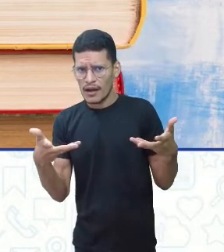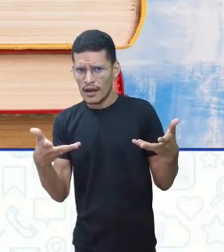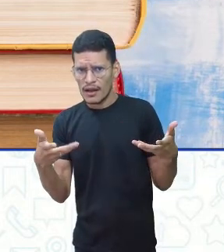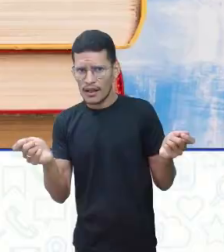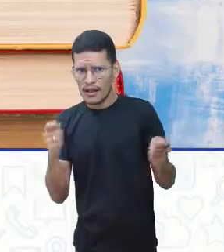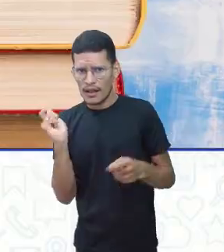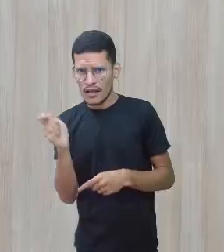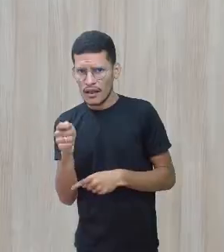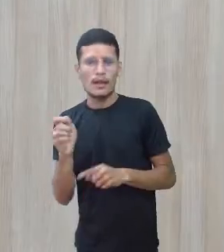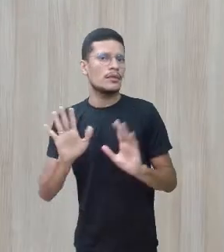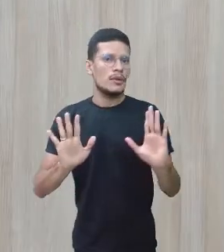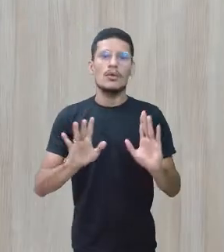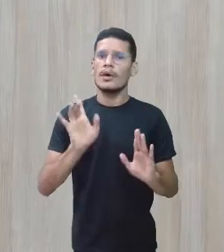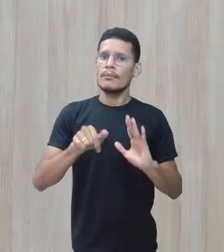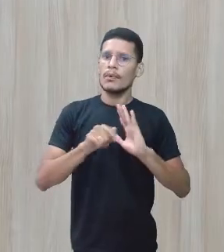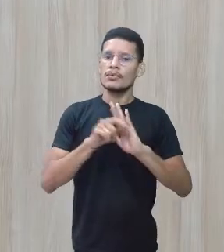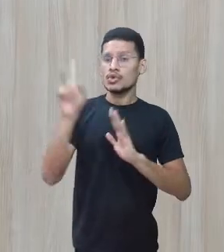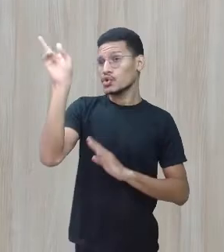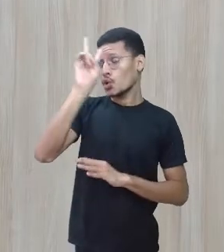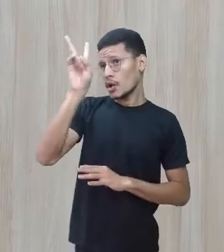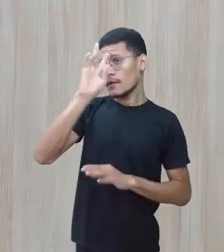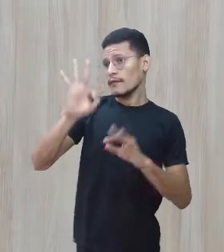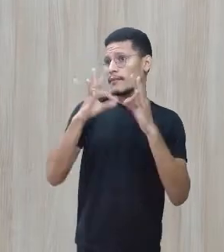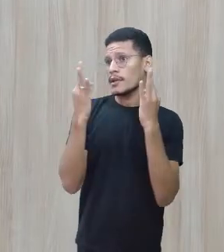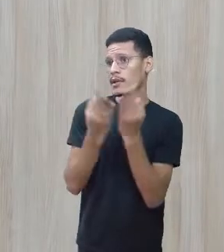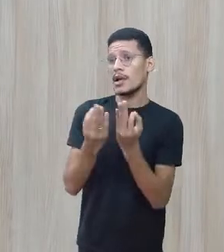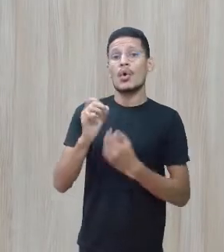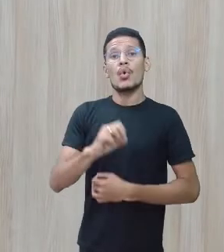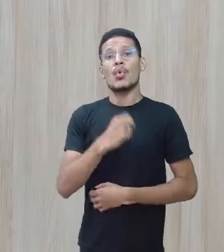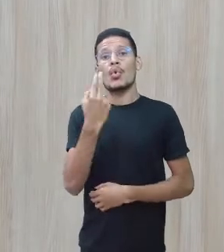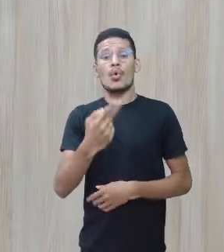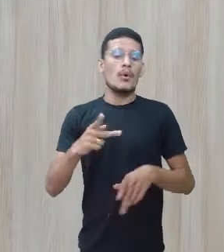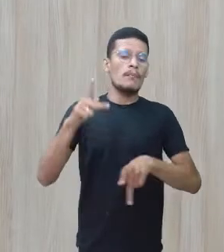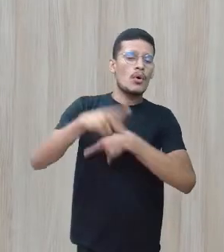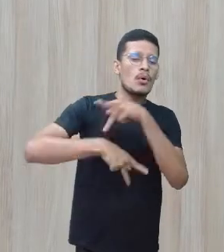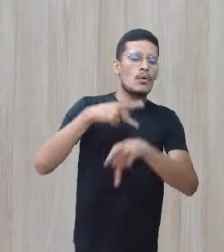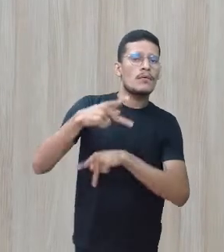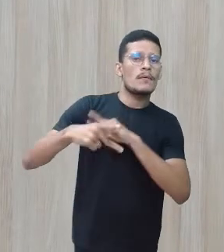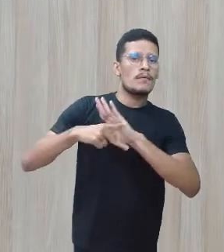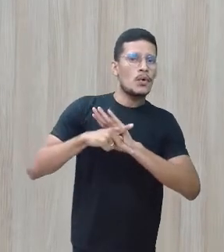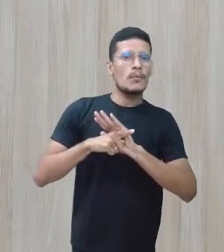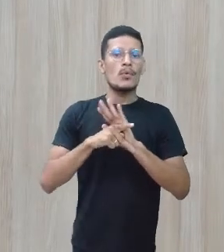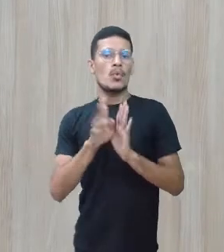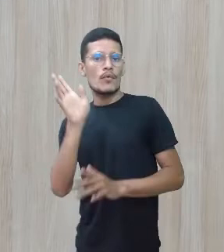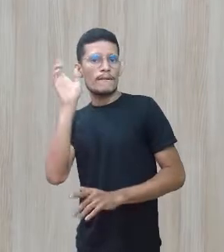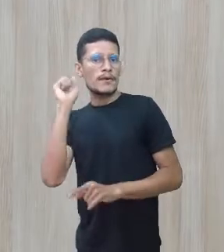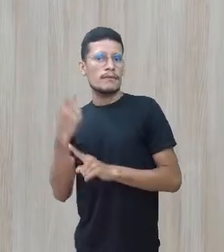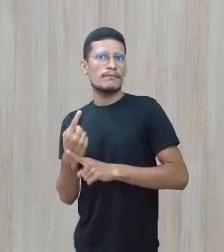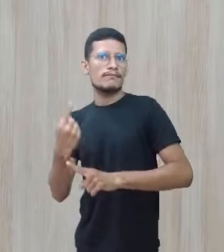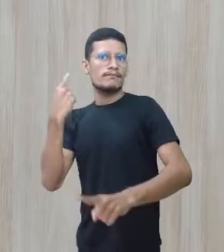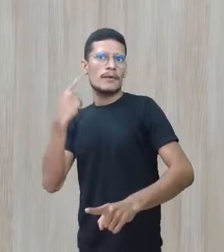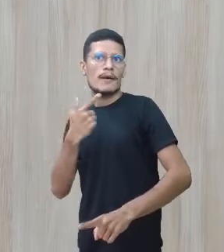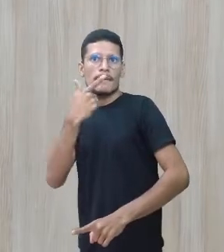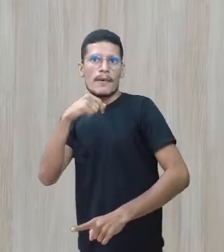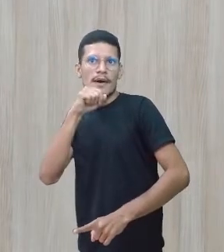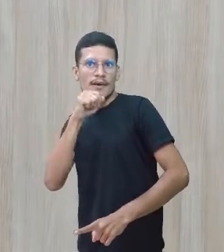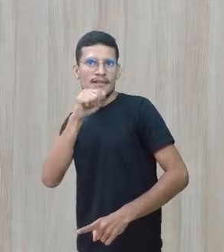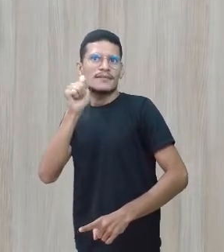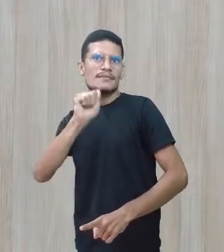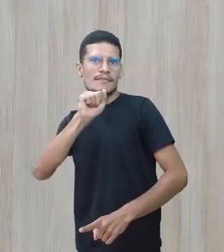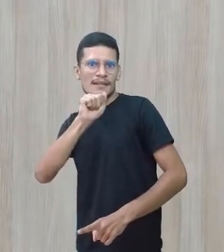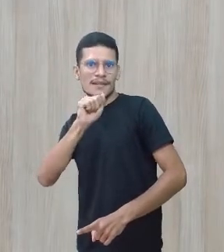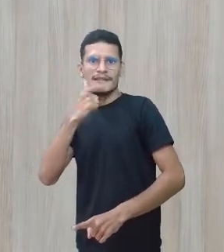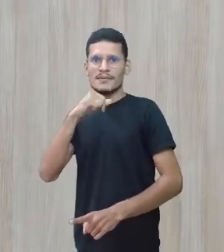ser histórias da família ou contos populares que seus avós ouviram dos pais deles, que ouviram dos